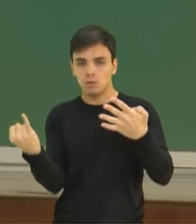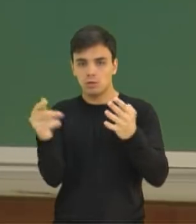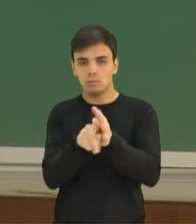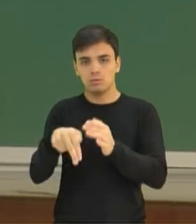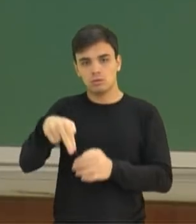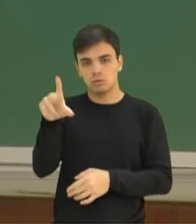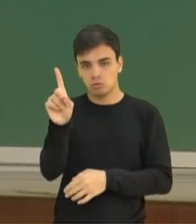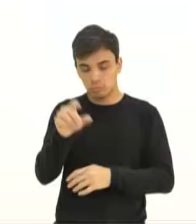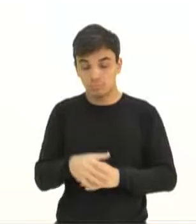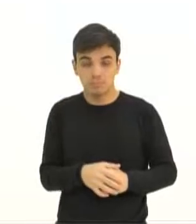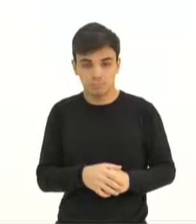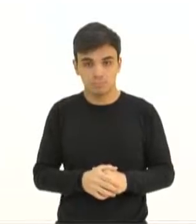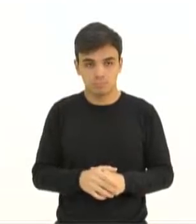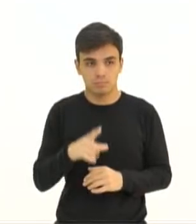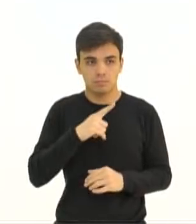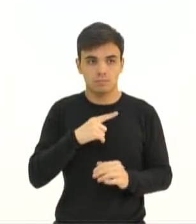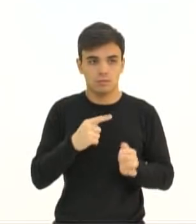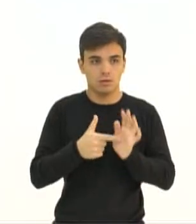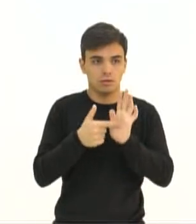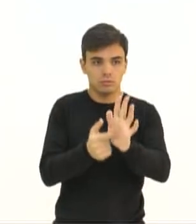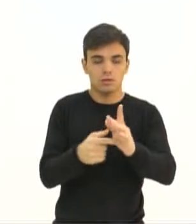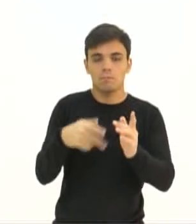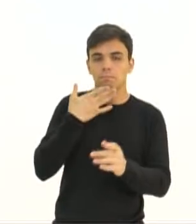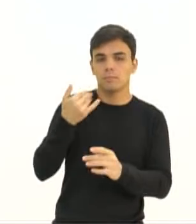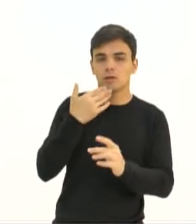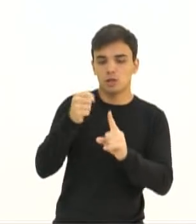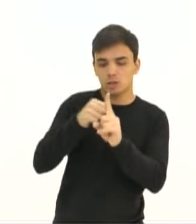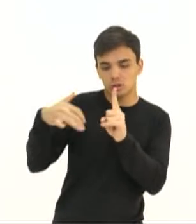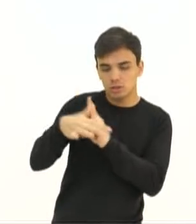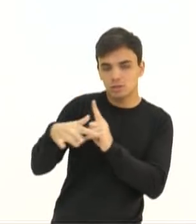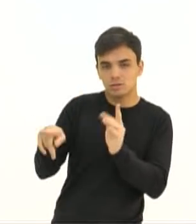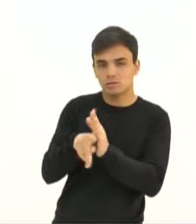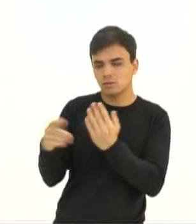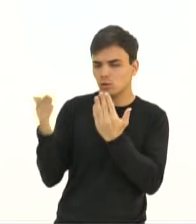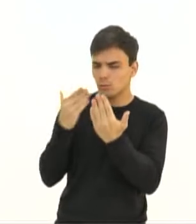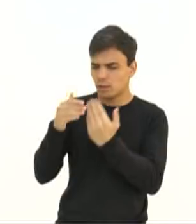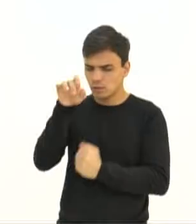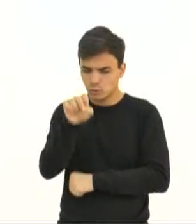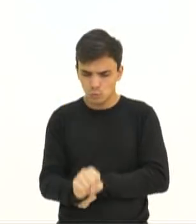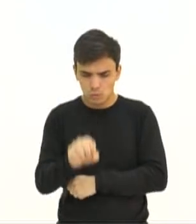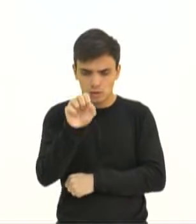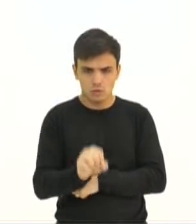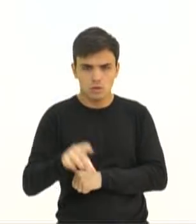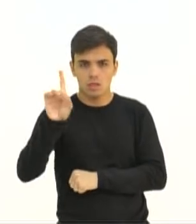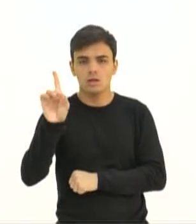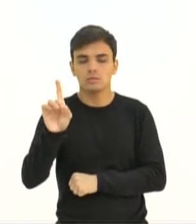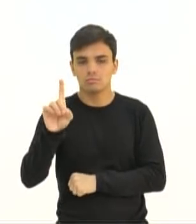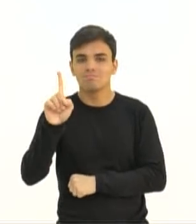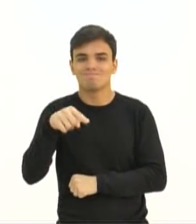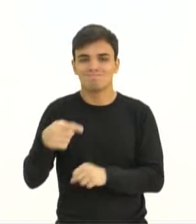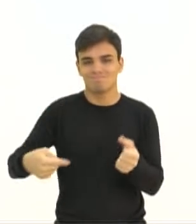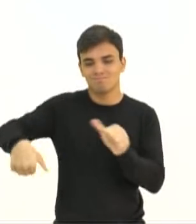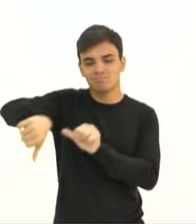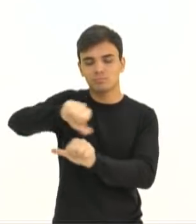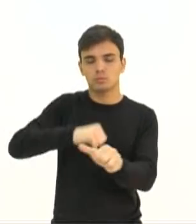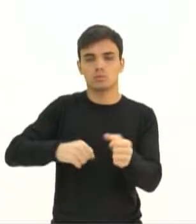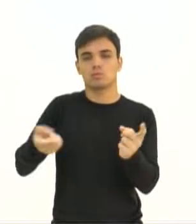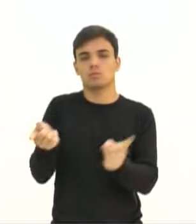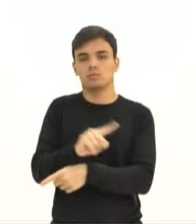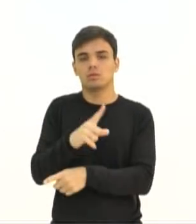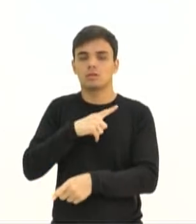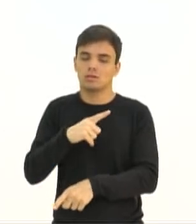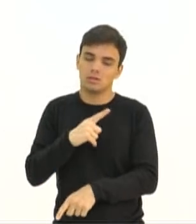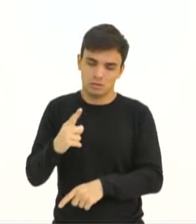Nordeste? Apresenta os melhores indicadores sociais comparado ao Sul e ao Sudeste. Isso não é verdade, é o contrário, a gente falou que ainda